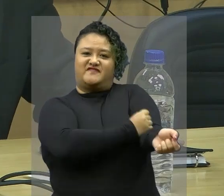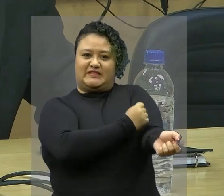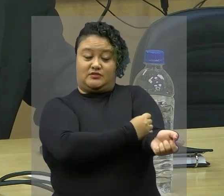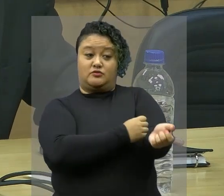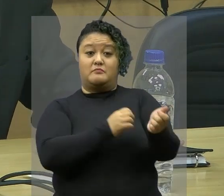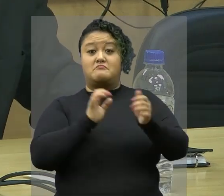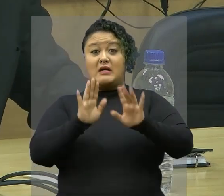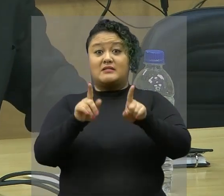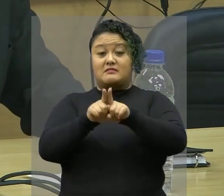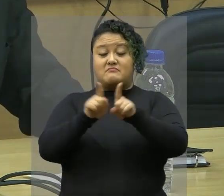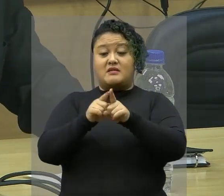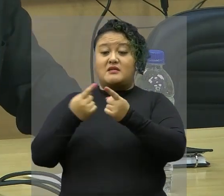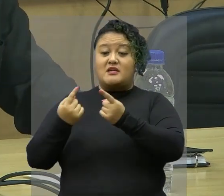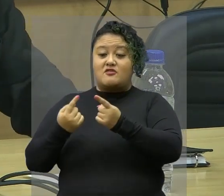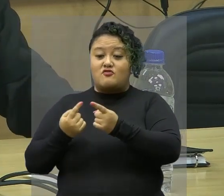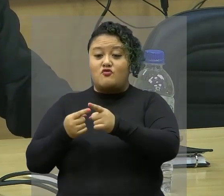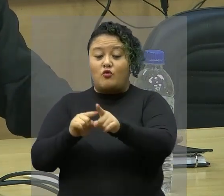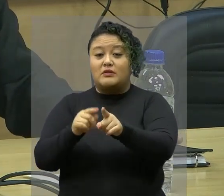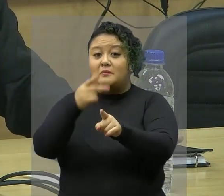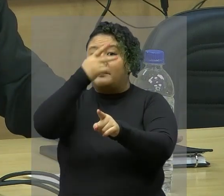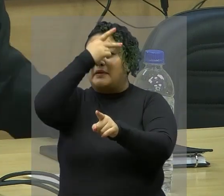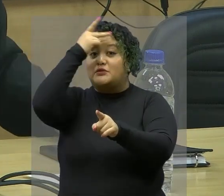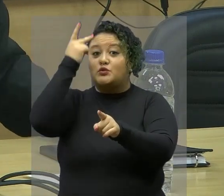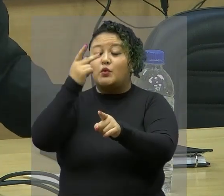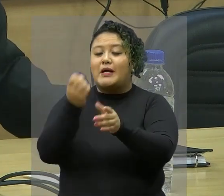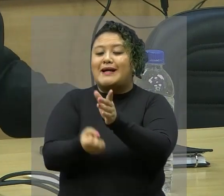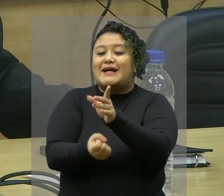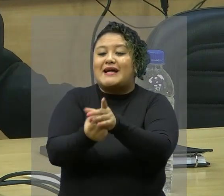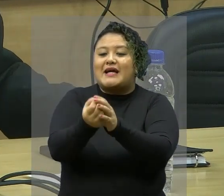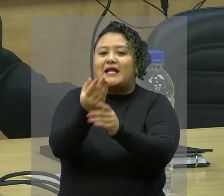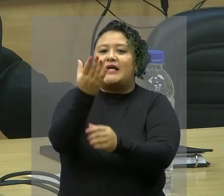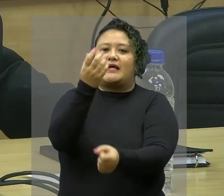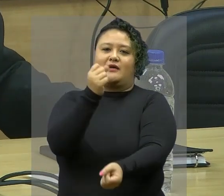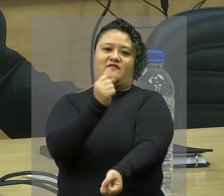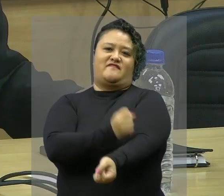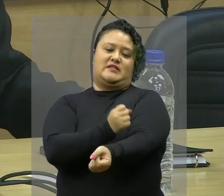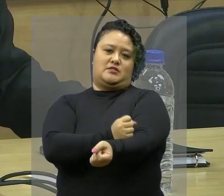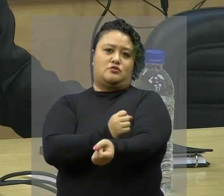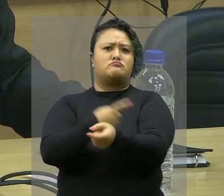vício aconteça. Então, é muito dinheiro, né? Muito poder,